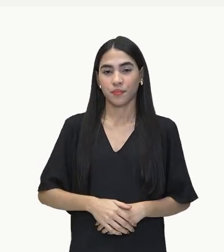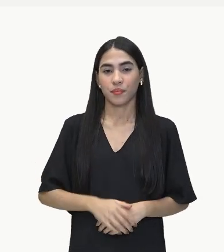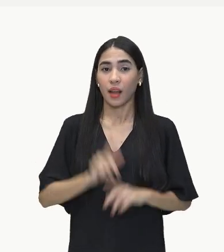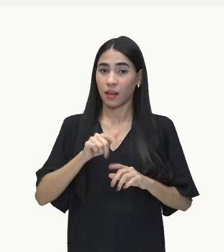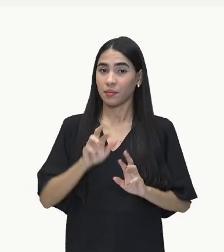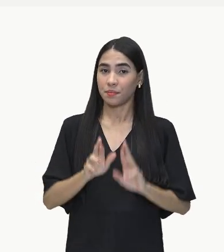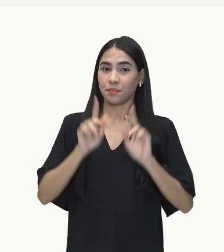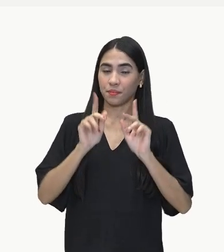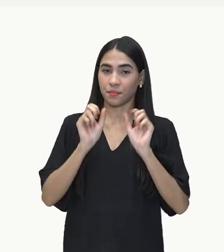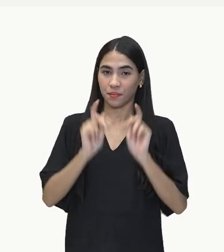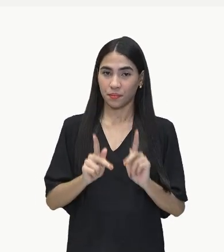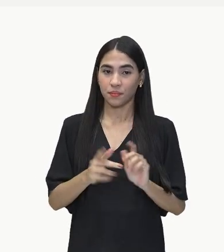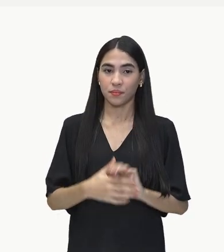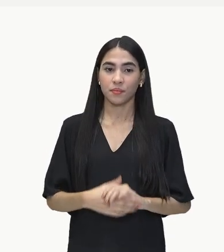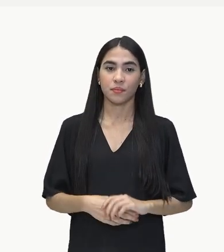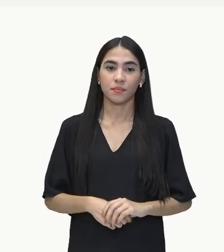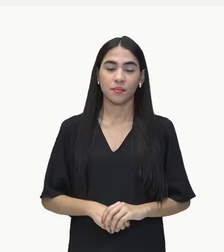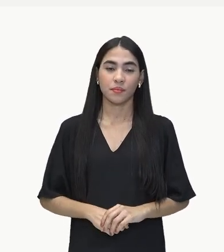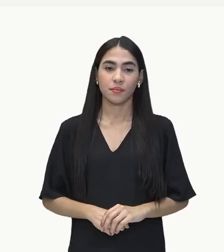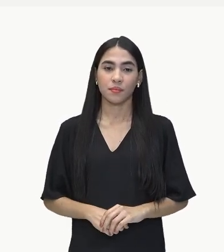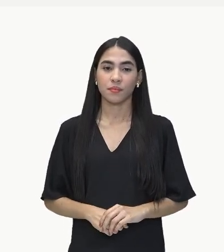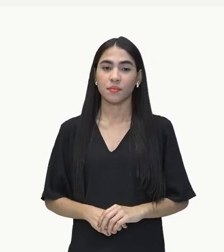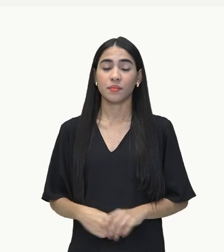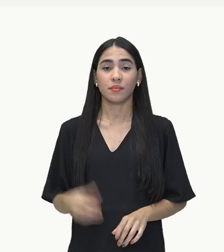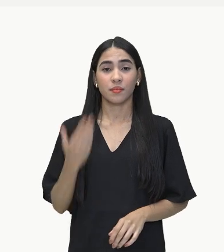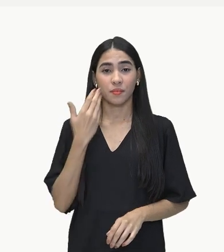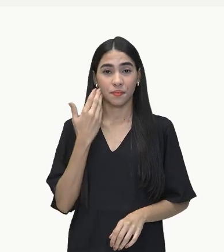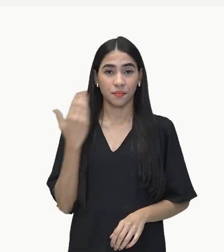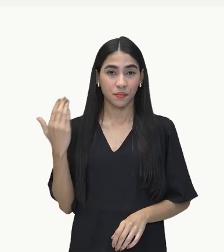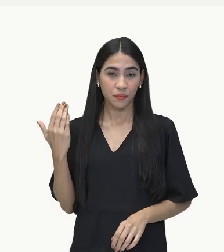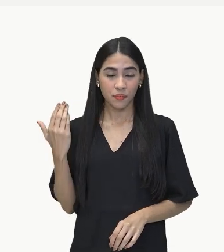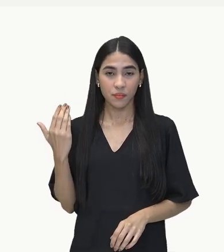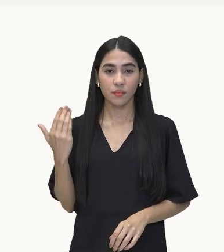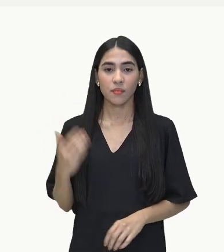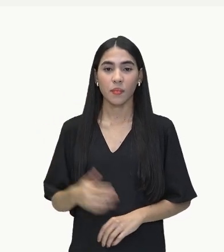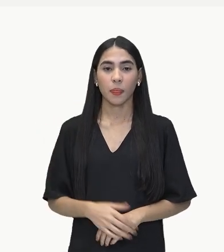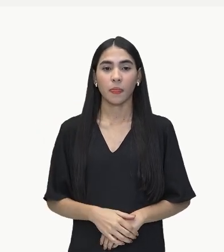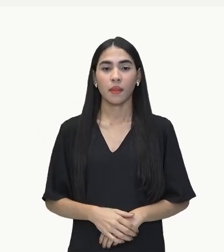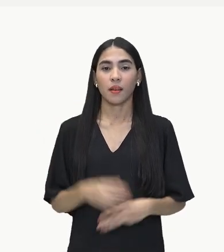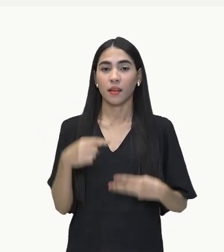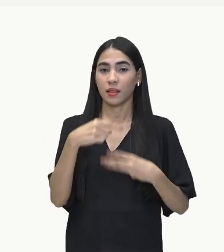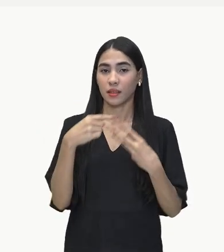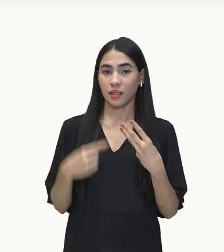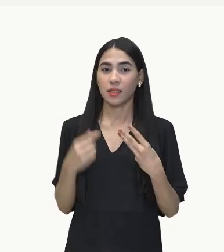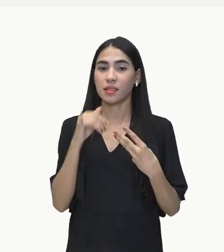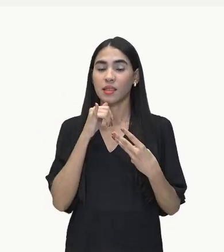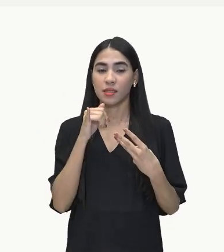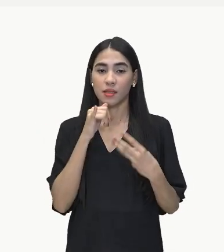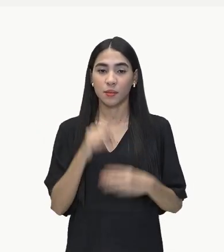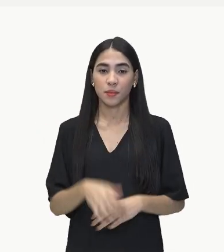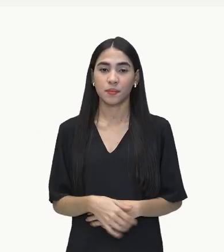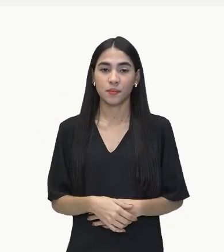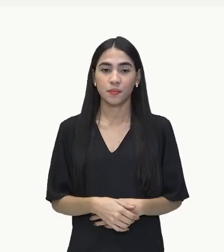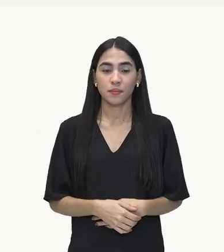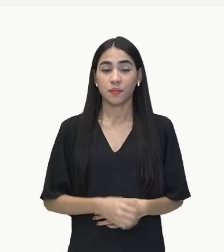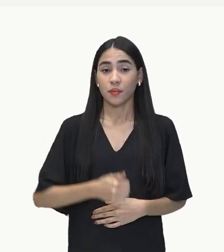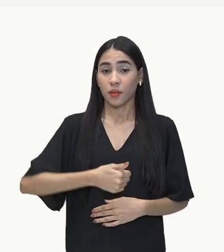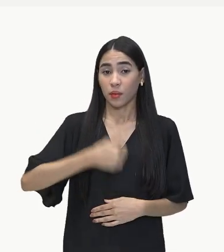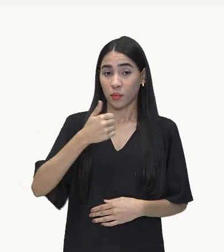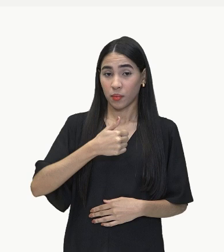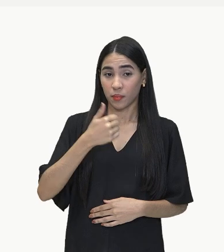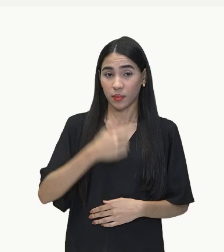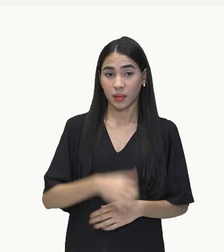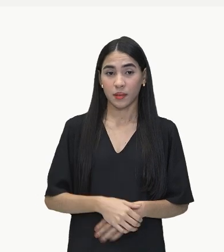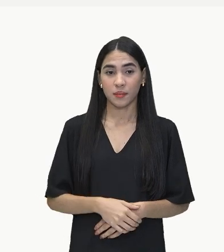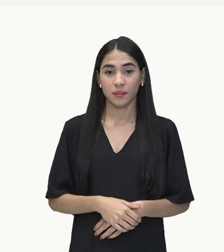diferença. E aqui eu trago para vocês, né, 3 exemplos. O primeiro,